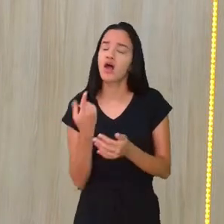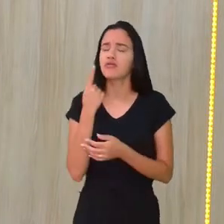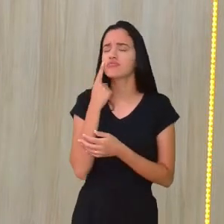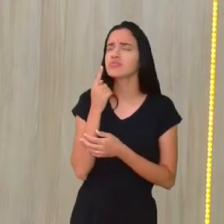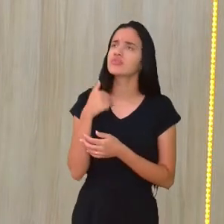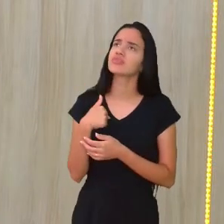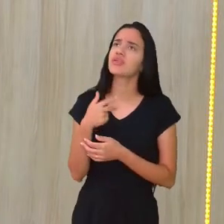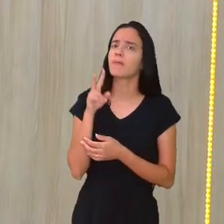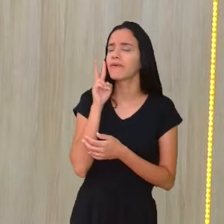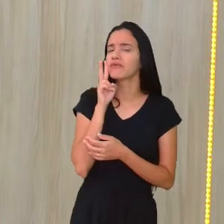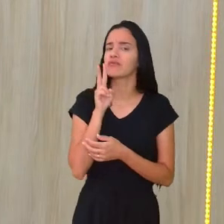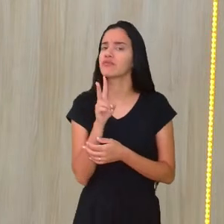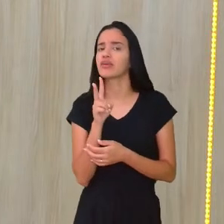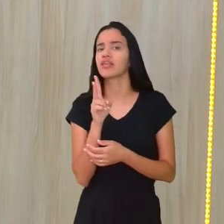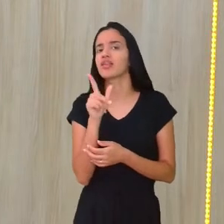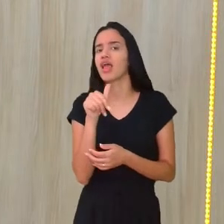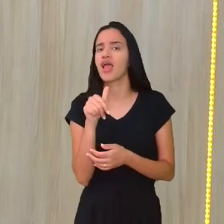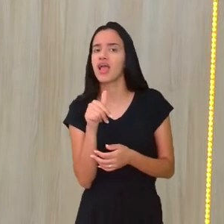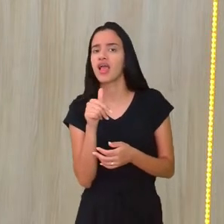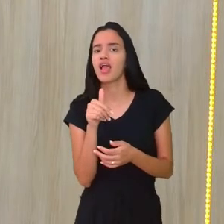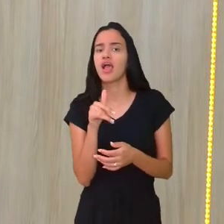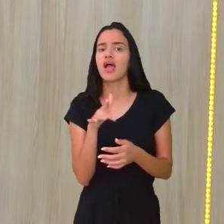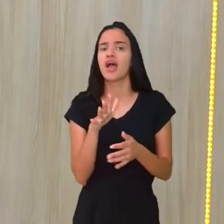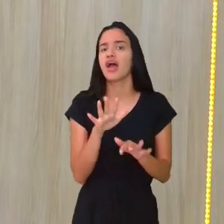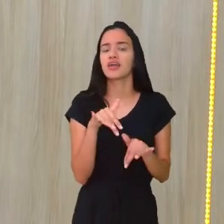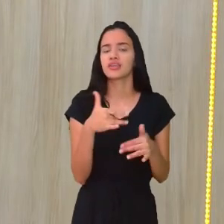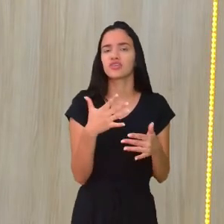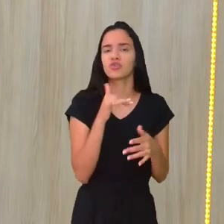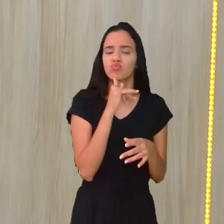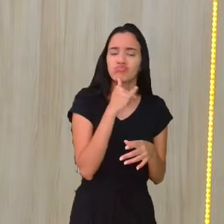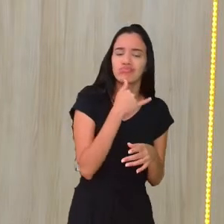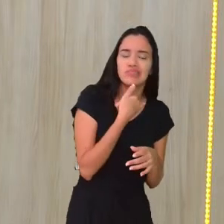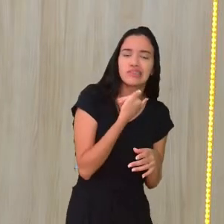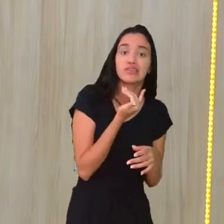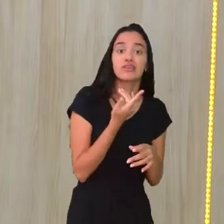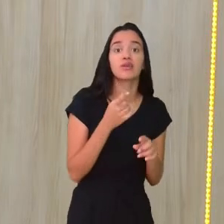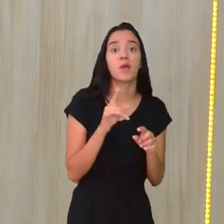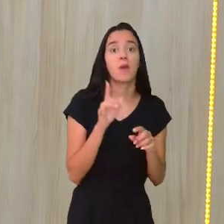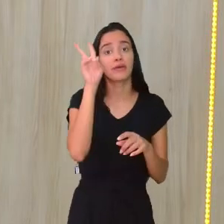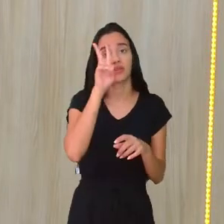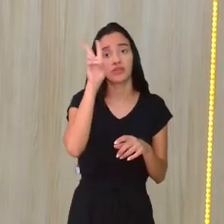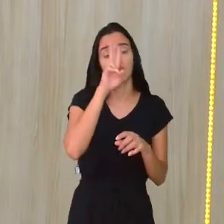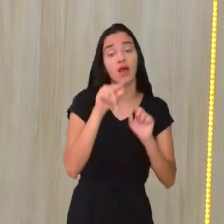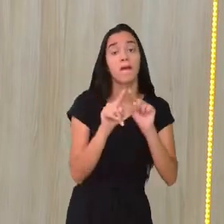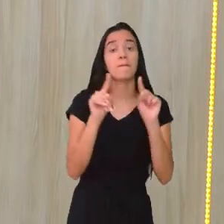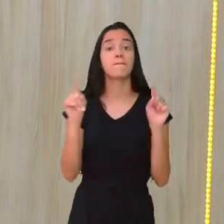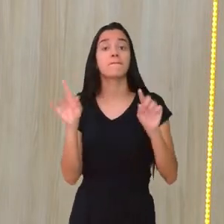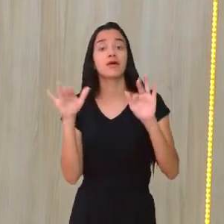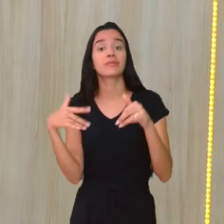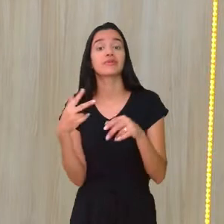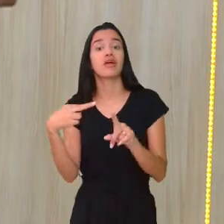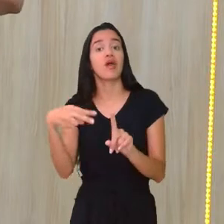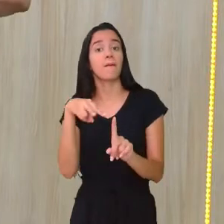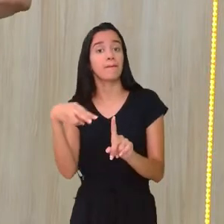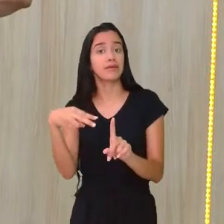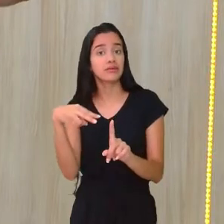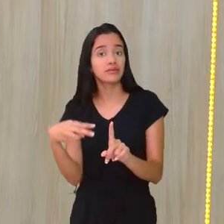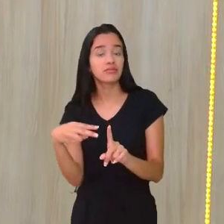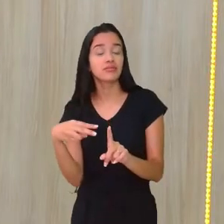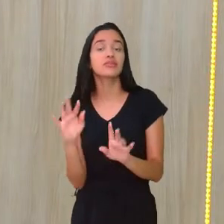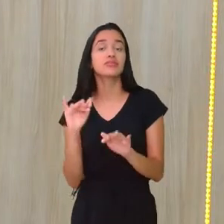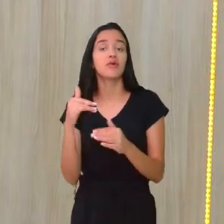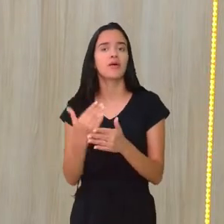só para as partes que não são tão legais, mas precisamos ter esse olhar, não é?